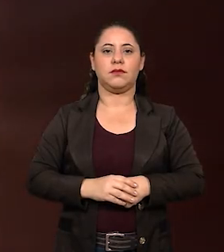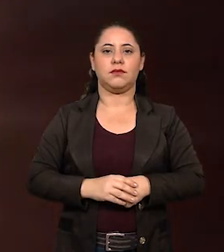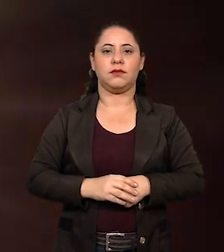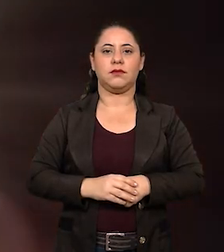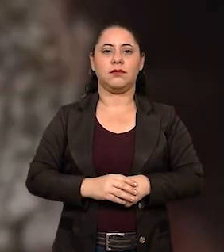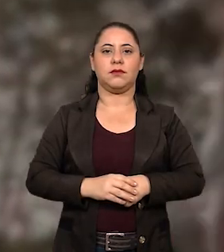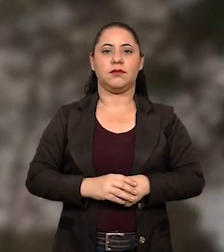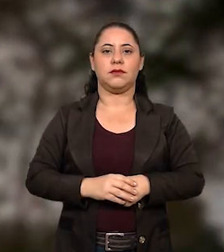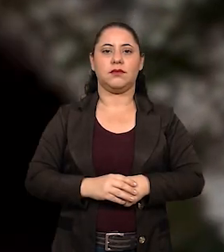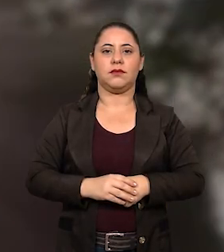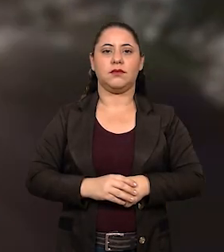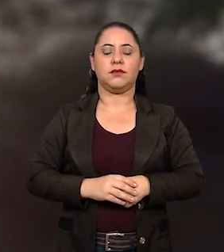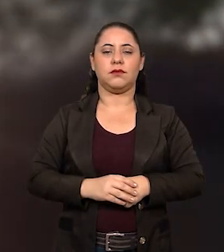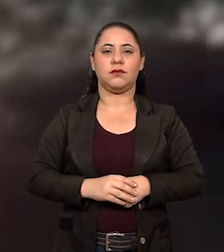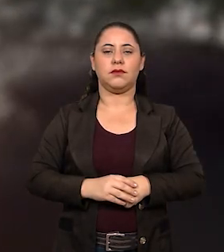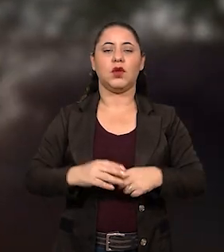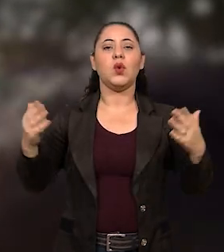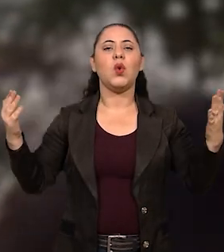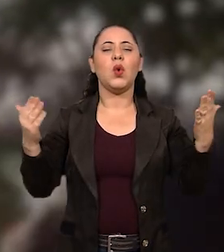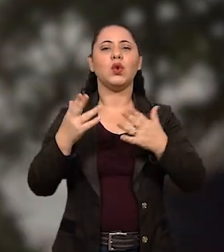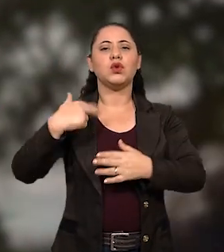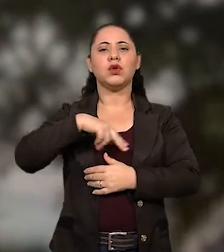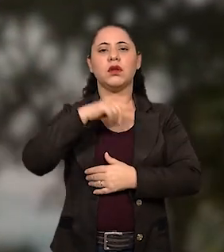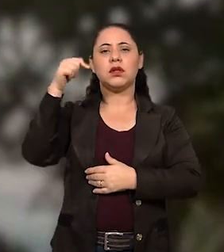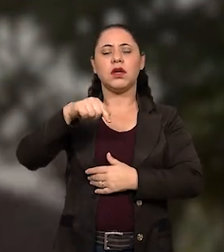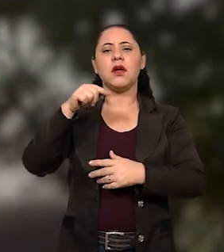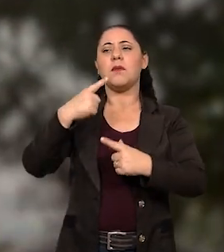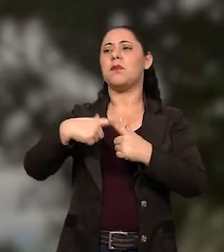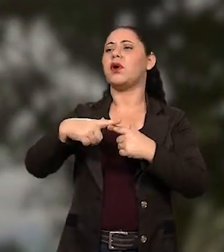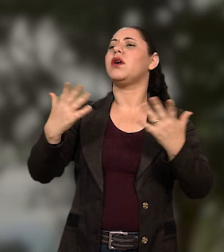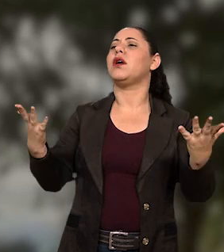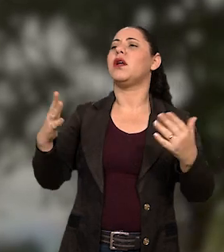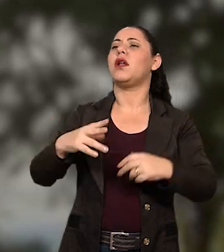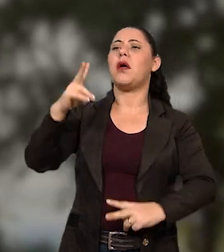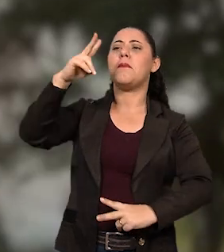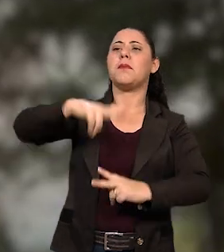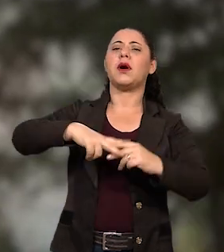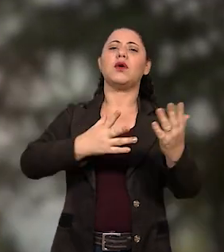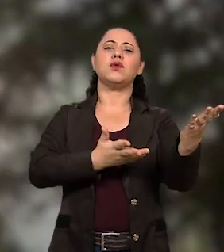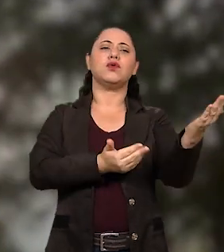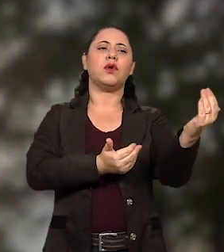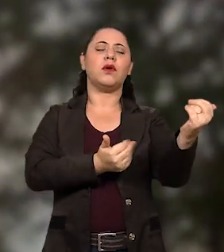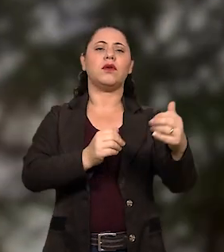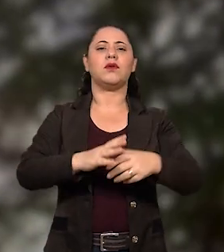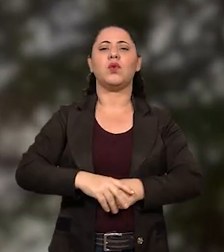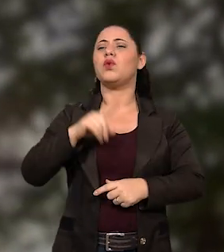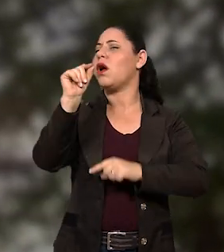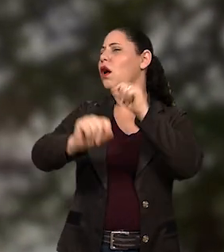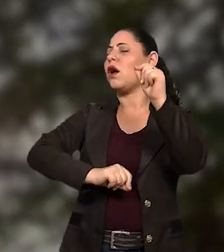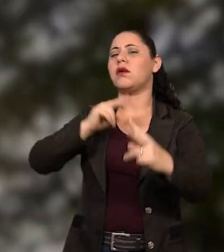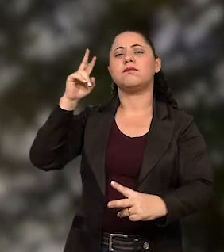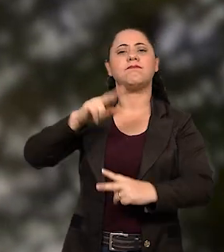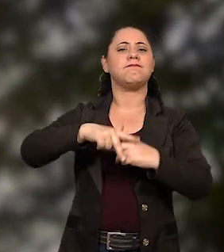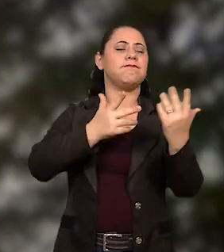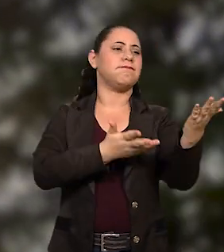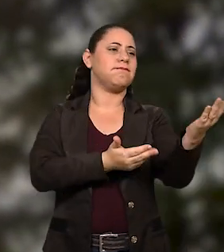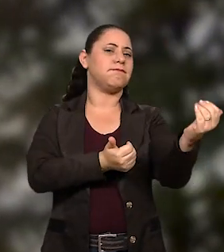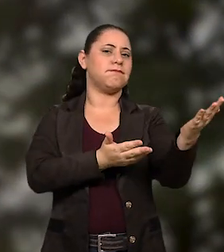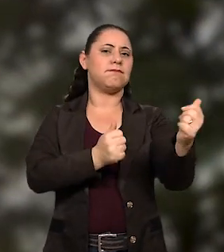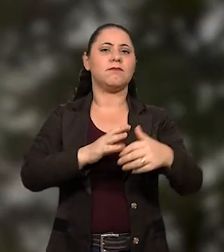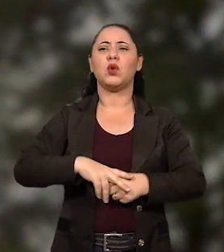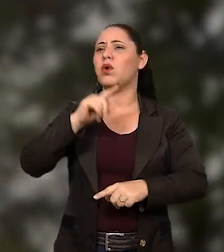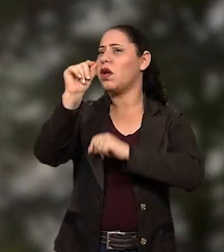Meus irmãos, hoje nós estamos aqui porque nós somos o quê? Demolei! O quê?